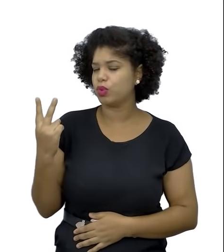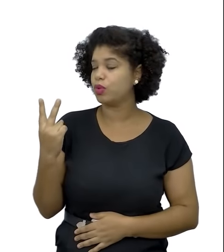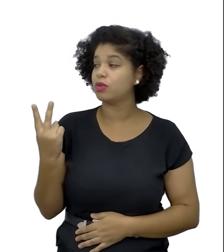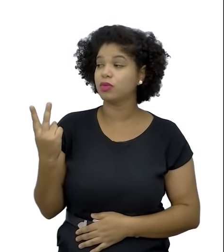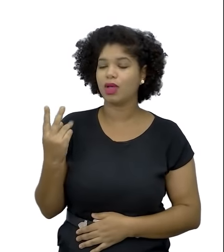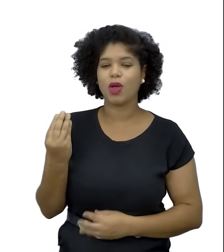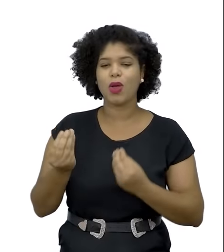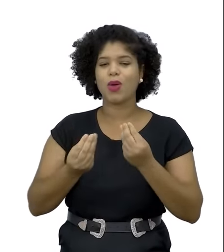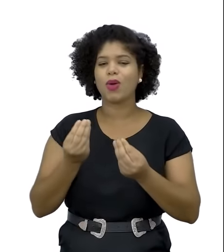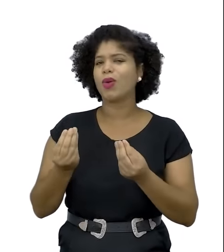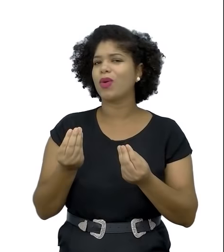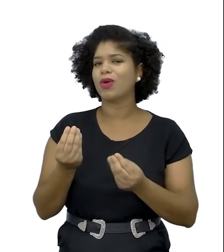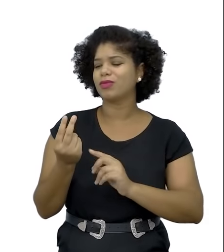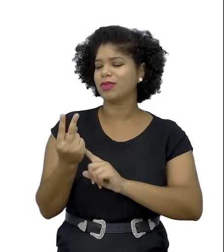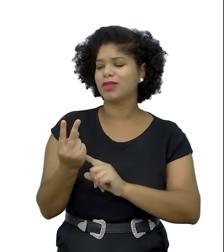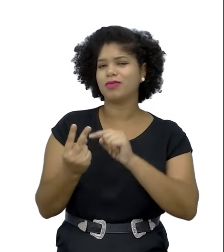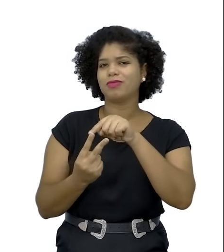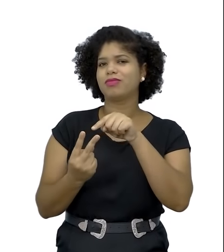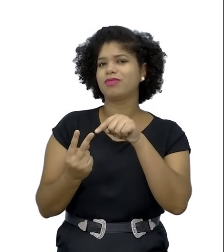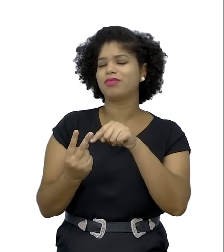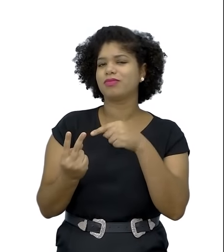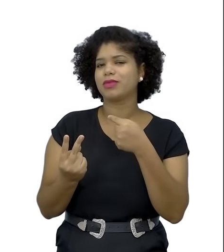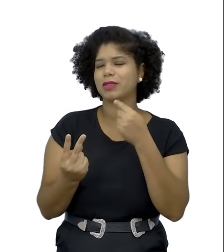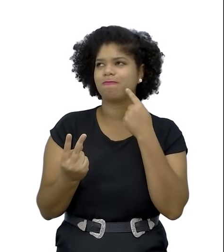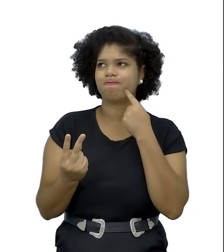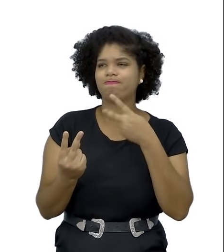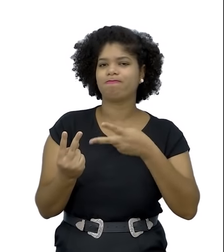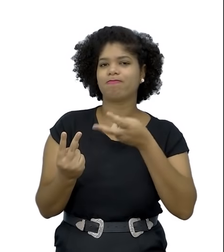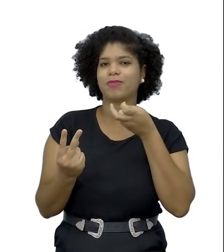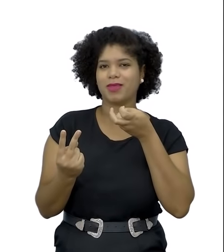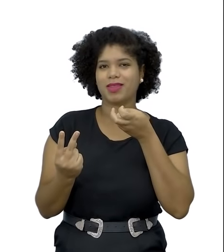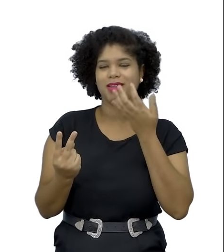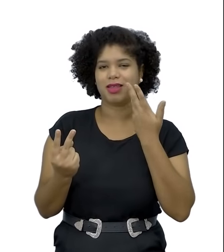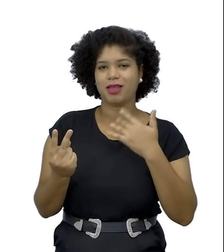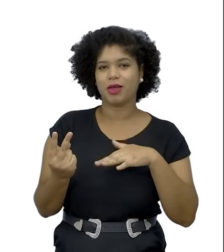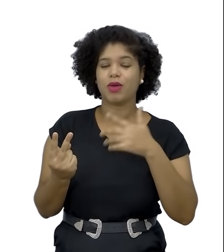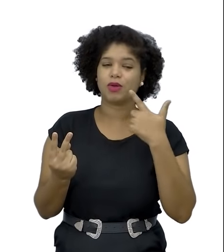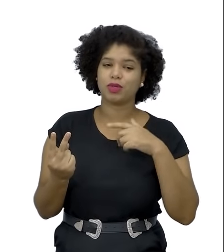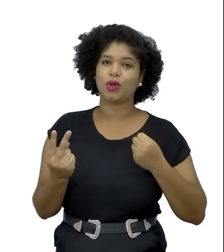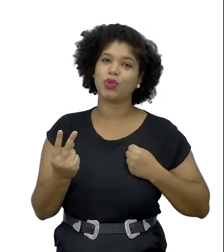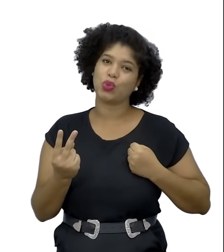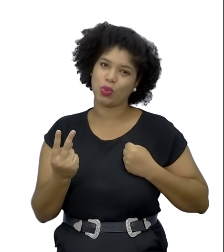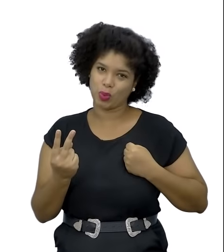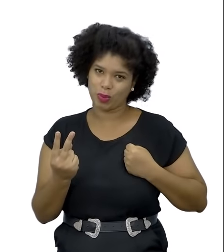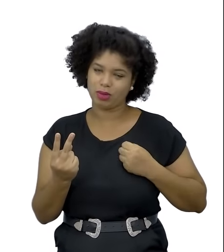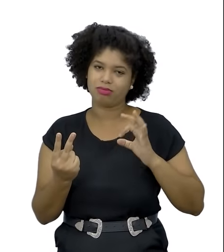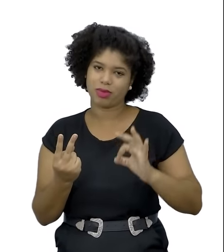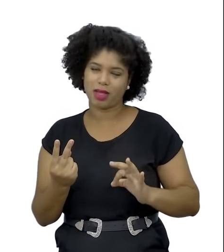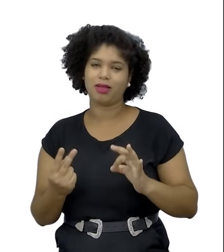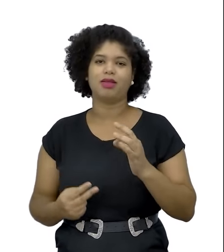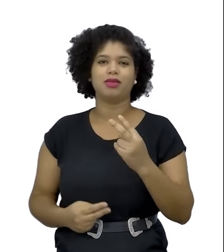que eu represento esses dois elementos, utilizando o algarismozinho